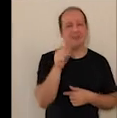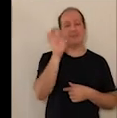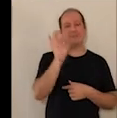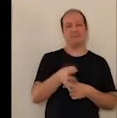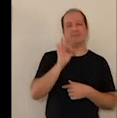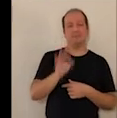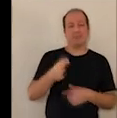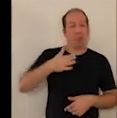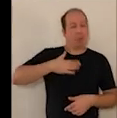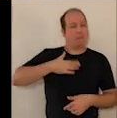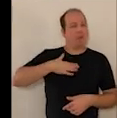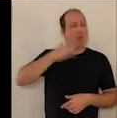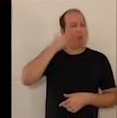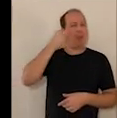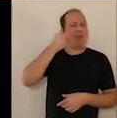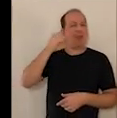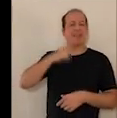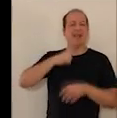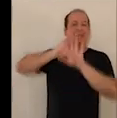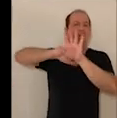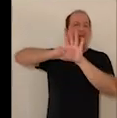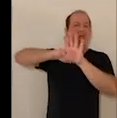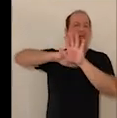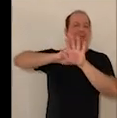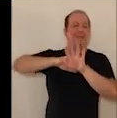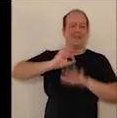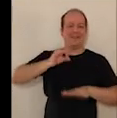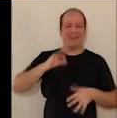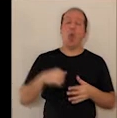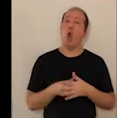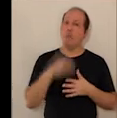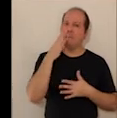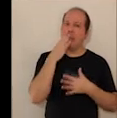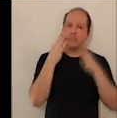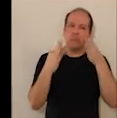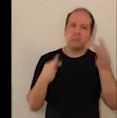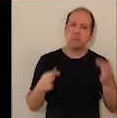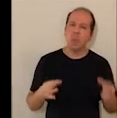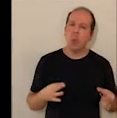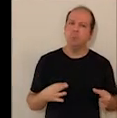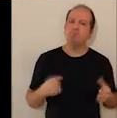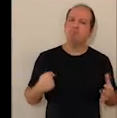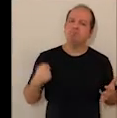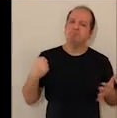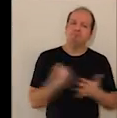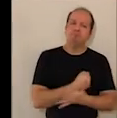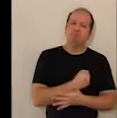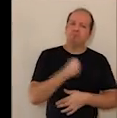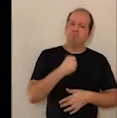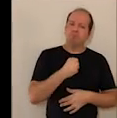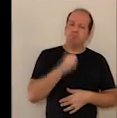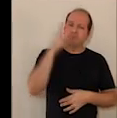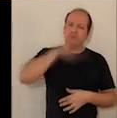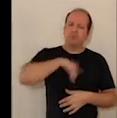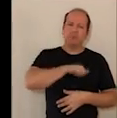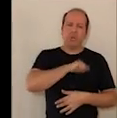meu amo está por trás disso. Olha, presta bem atenção, seu chaleira. Eu vou